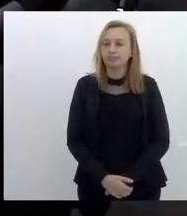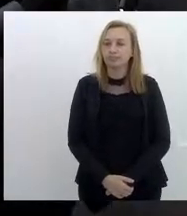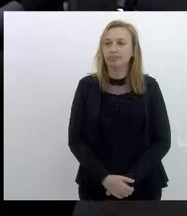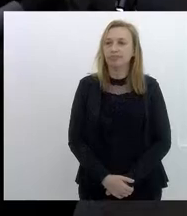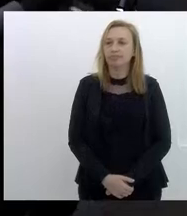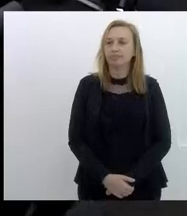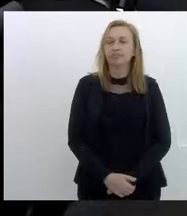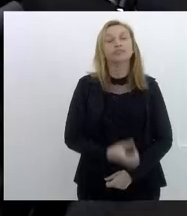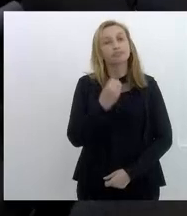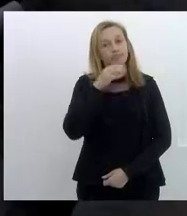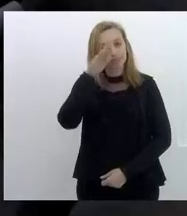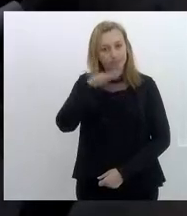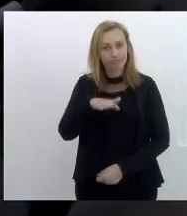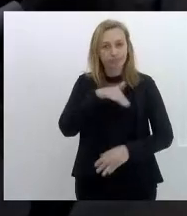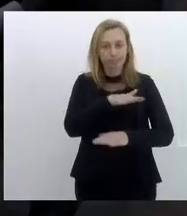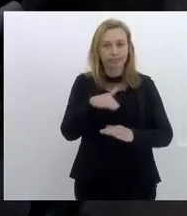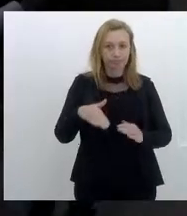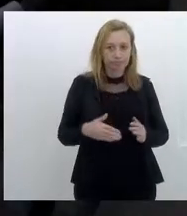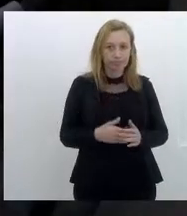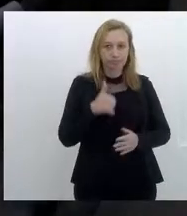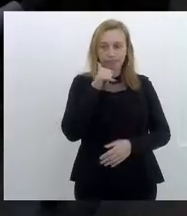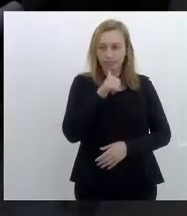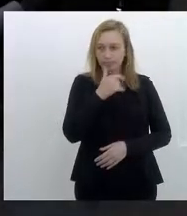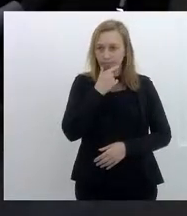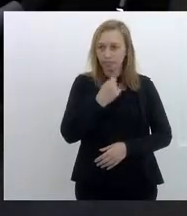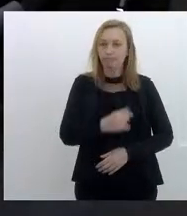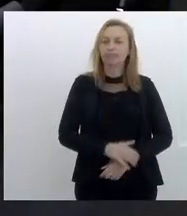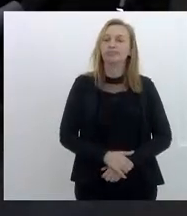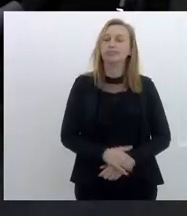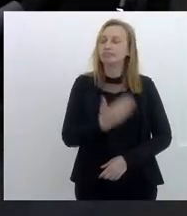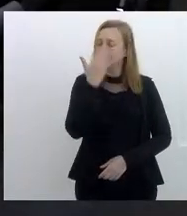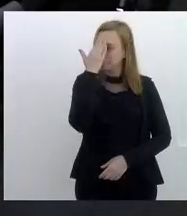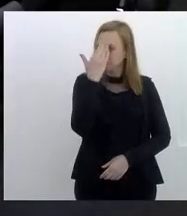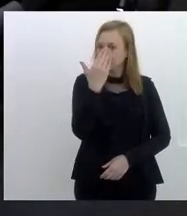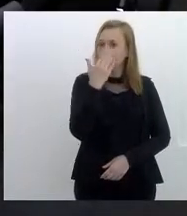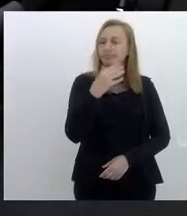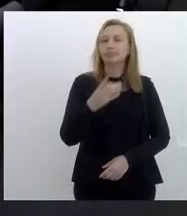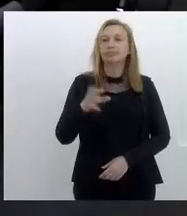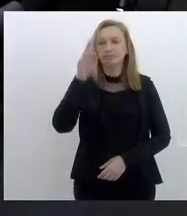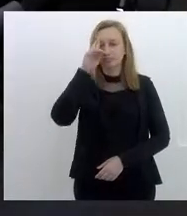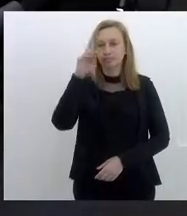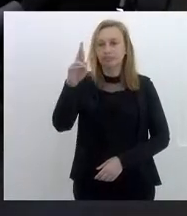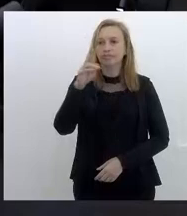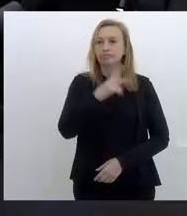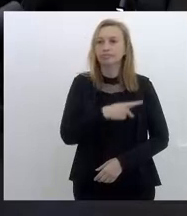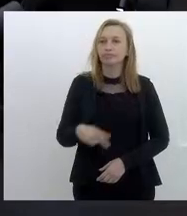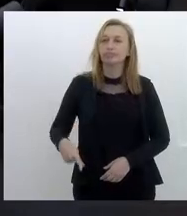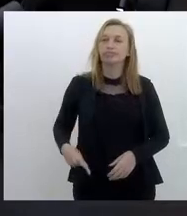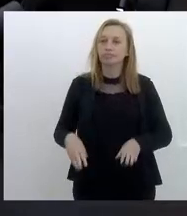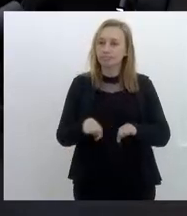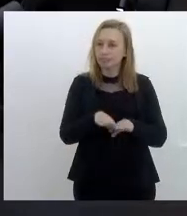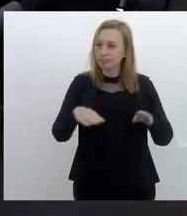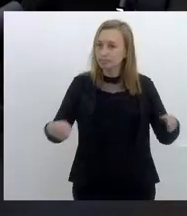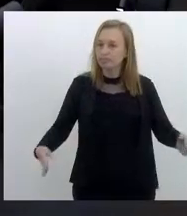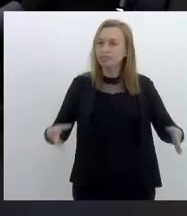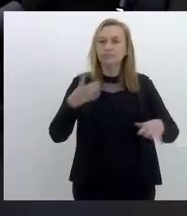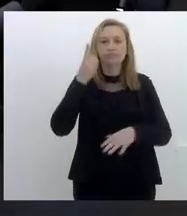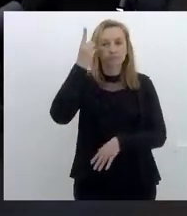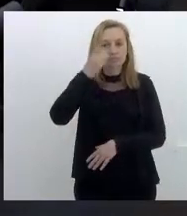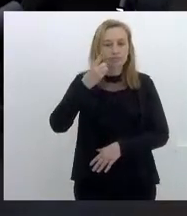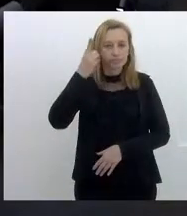Oi boa tarde a todos e todas Agradeço Ao Senhor presidente da mesa senhores deputados